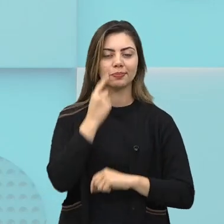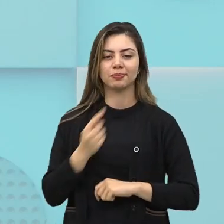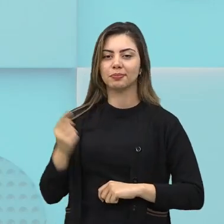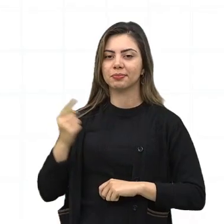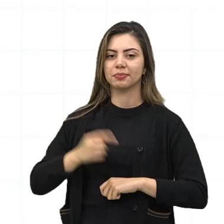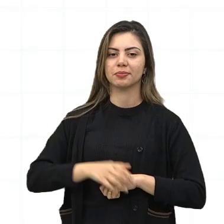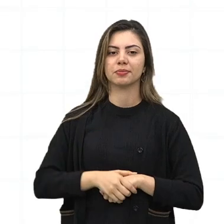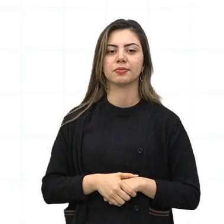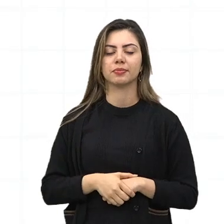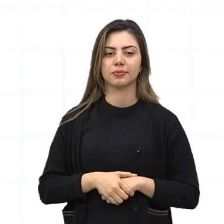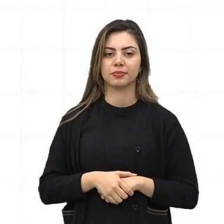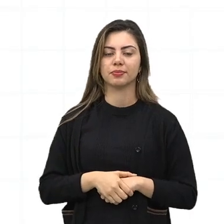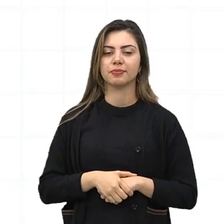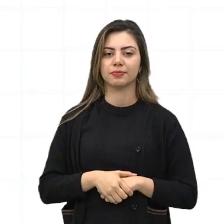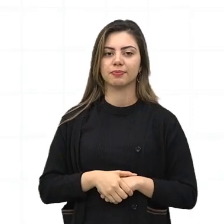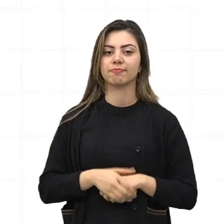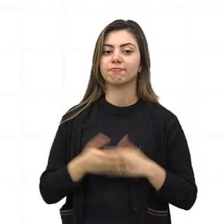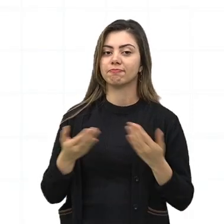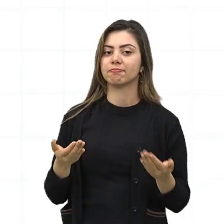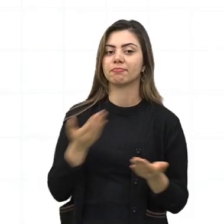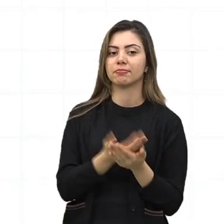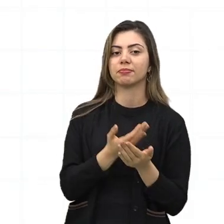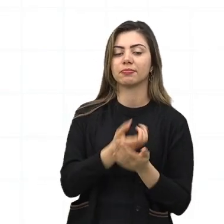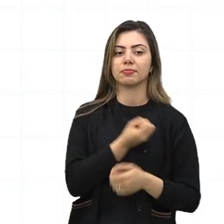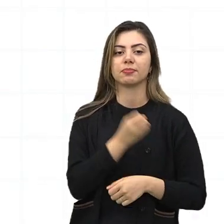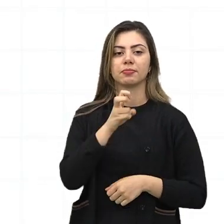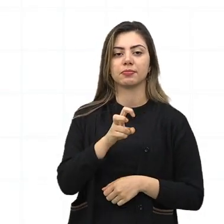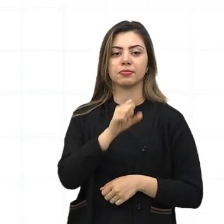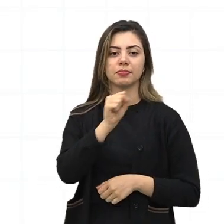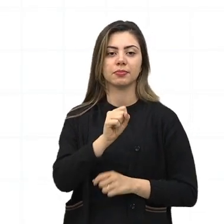de hoje. Acompanhe aí na tela. Aula